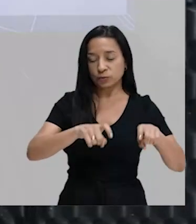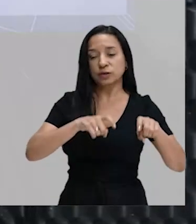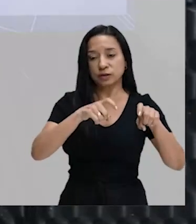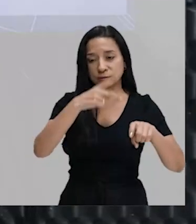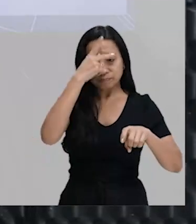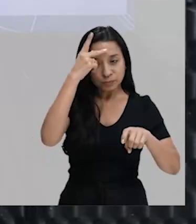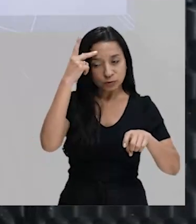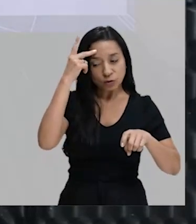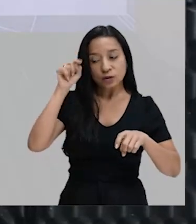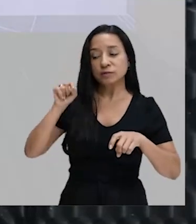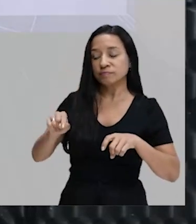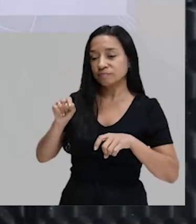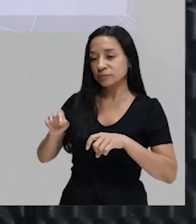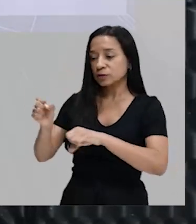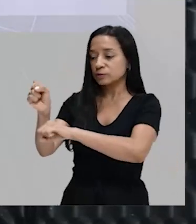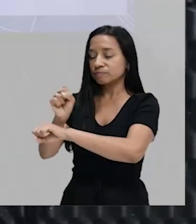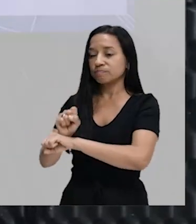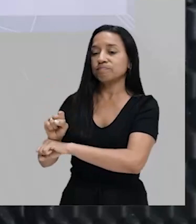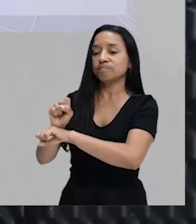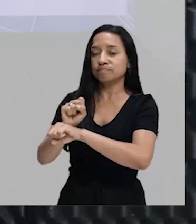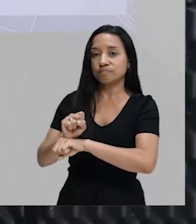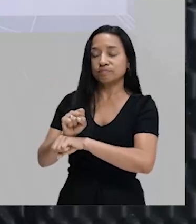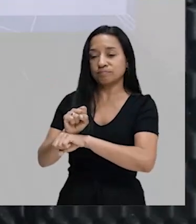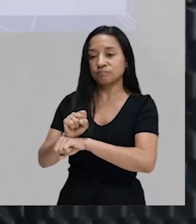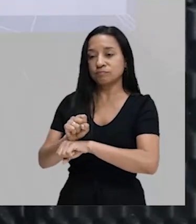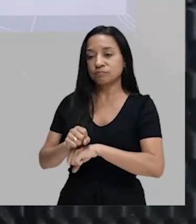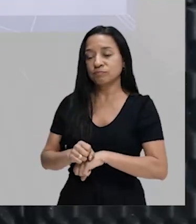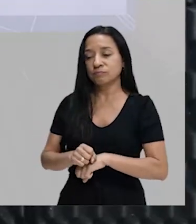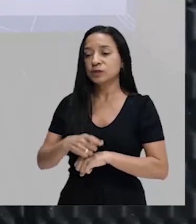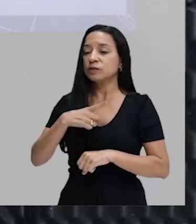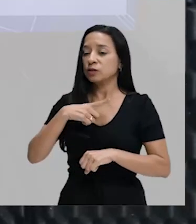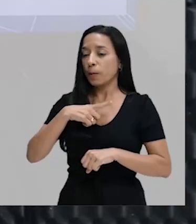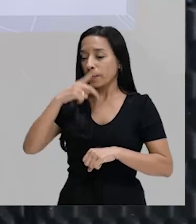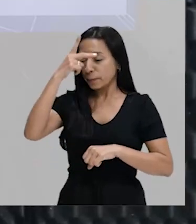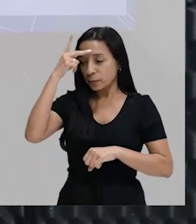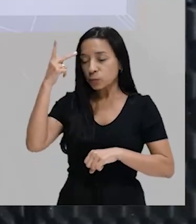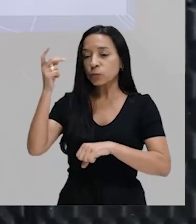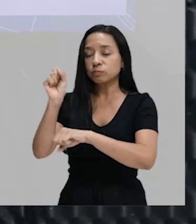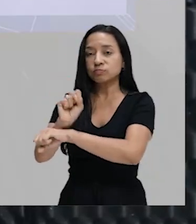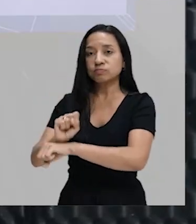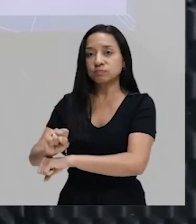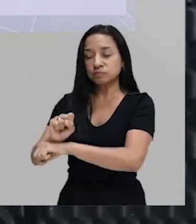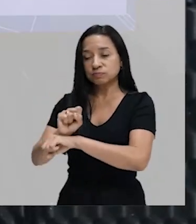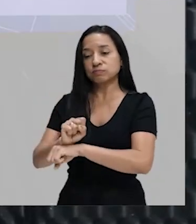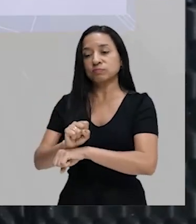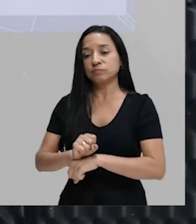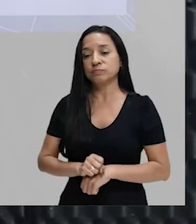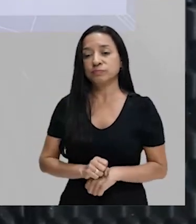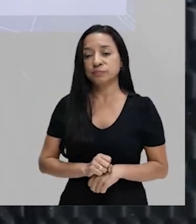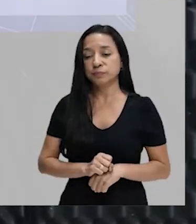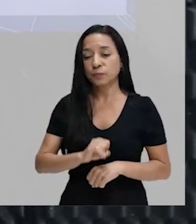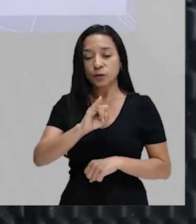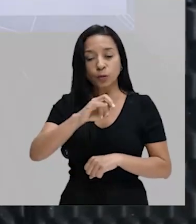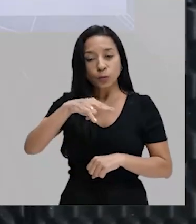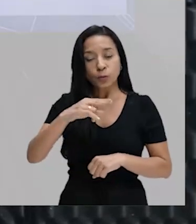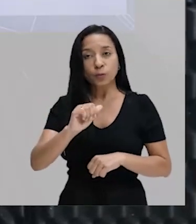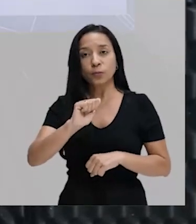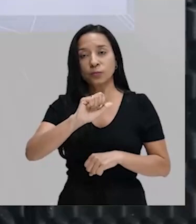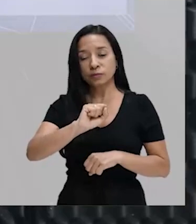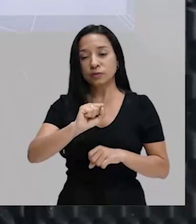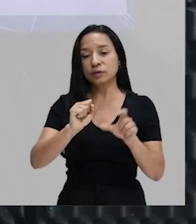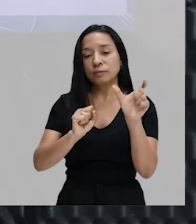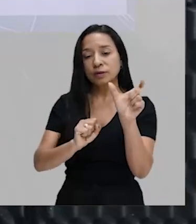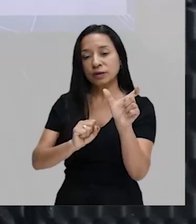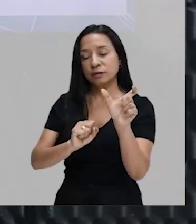e militares, camponeses e escravizados. Tinham pessoas escravizadas. O Inca, palavra que